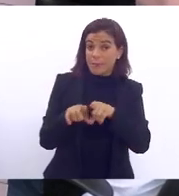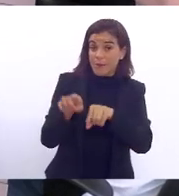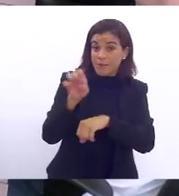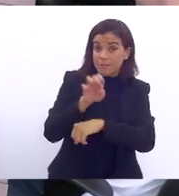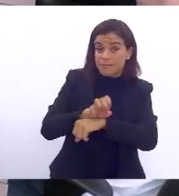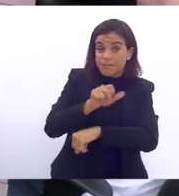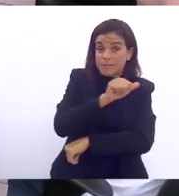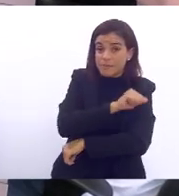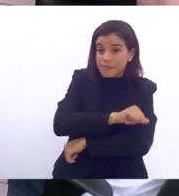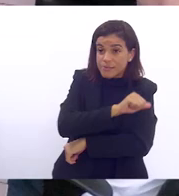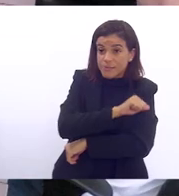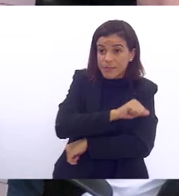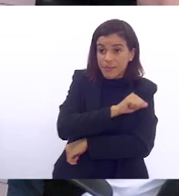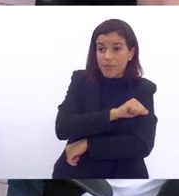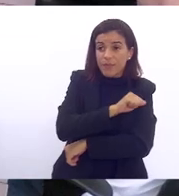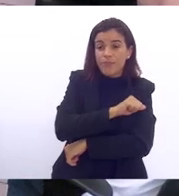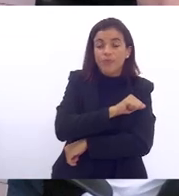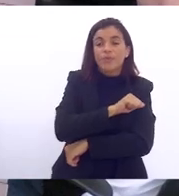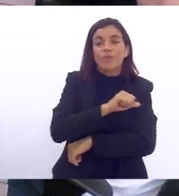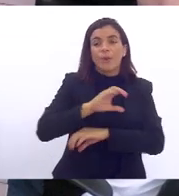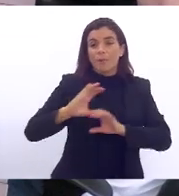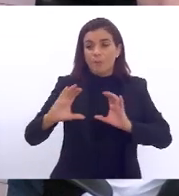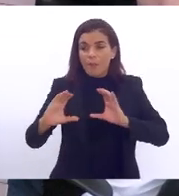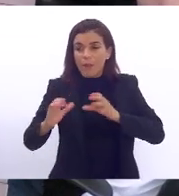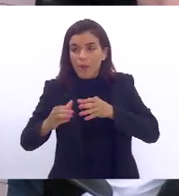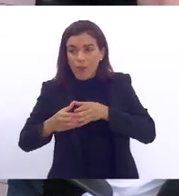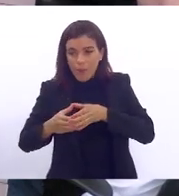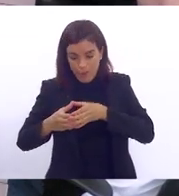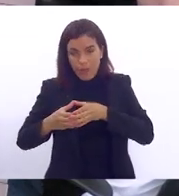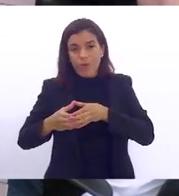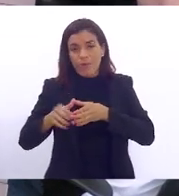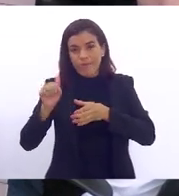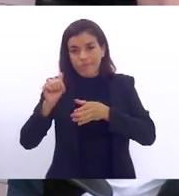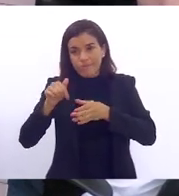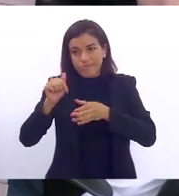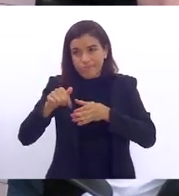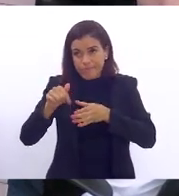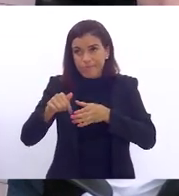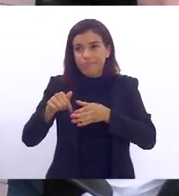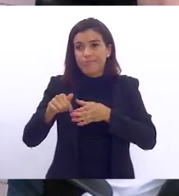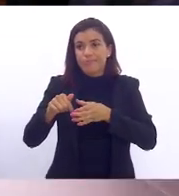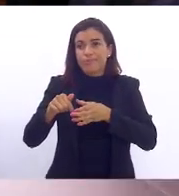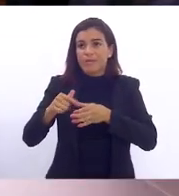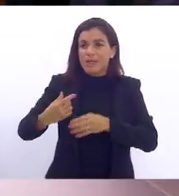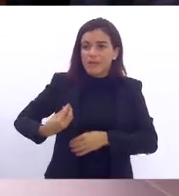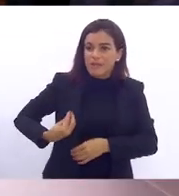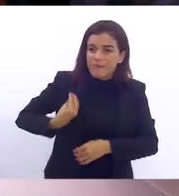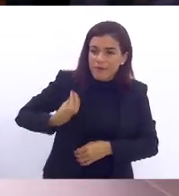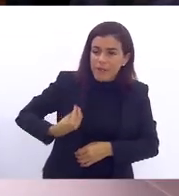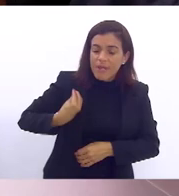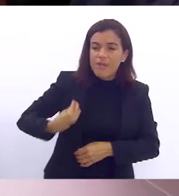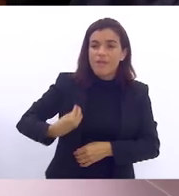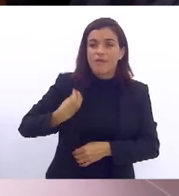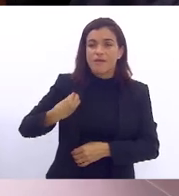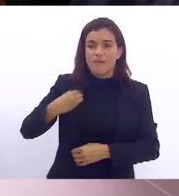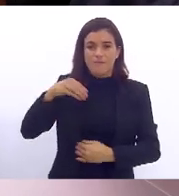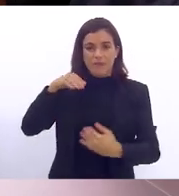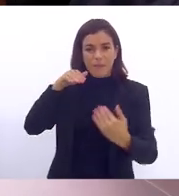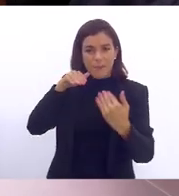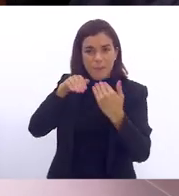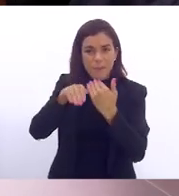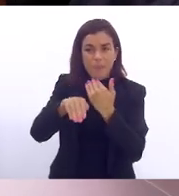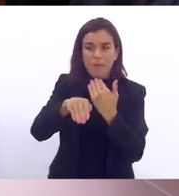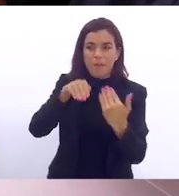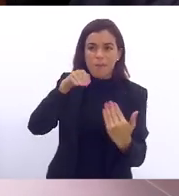Janeiro para paraa comunidade que que vive circula pela região